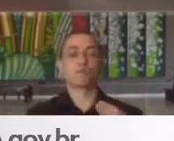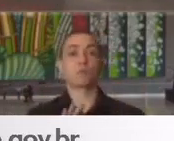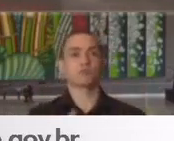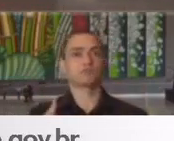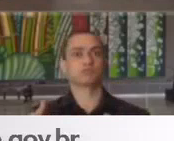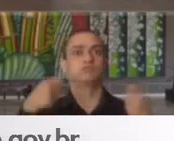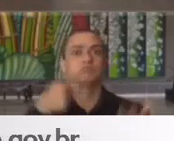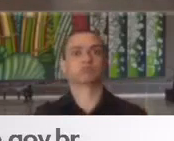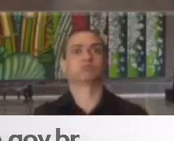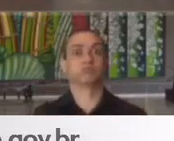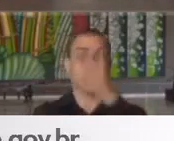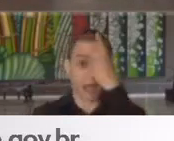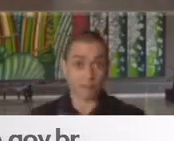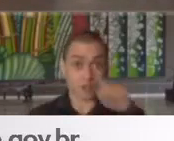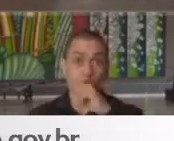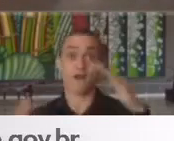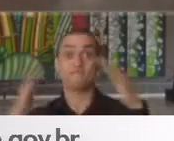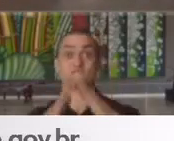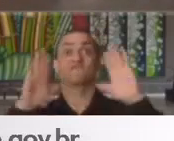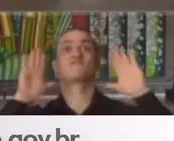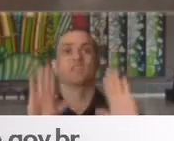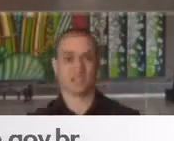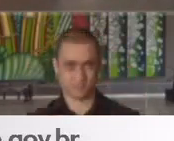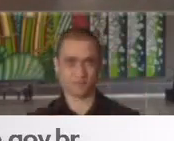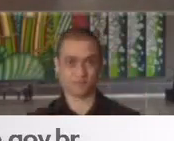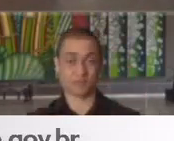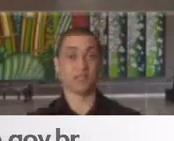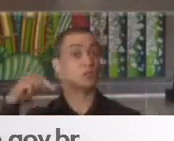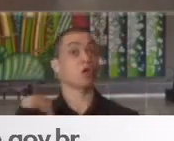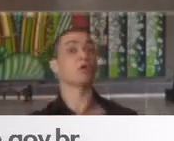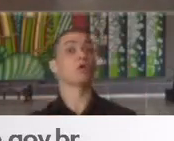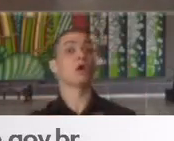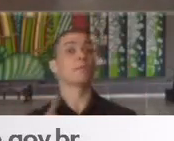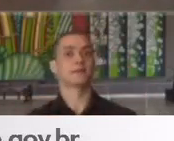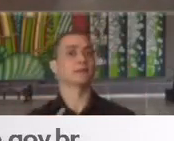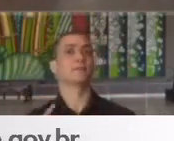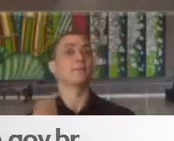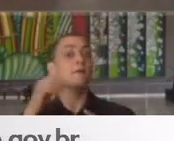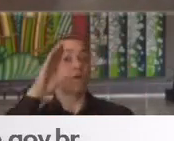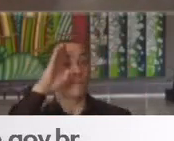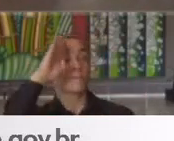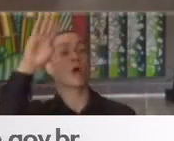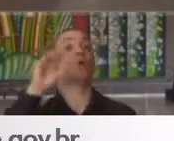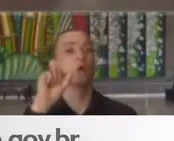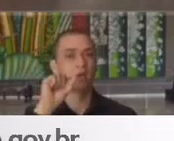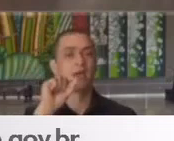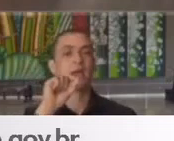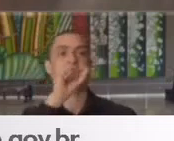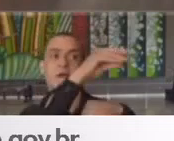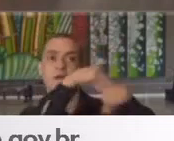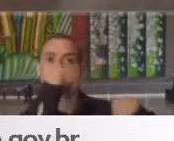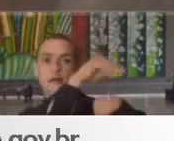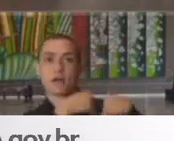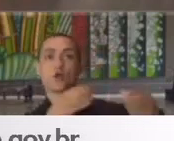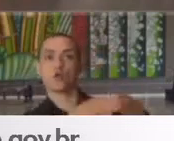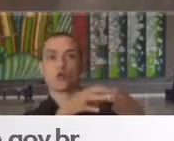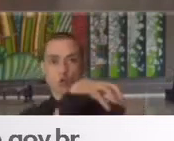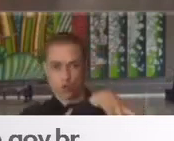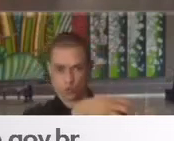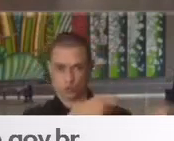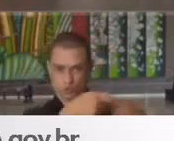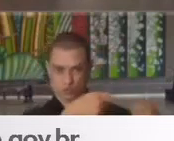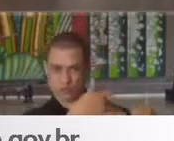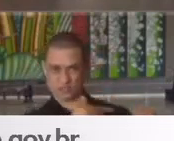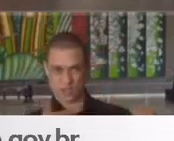condições para que as pessoas fiquem em casa. Estamos fazendo isso sempre fundamentado nas orientações da nossa área de saúde e